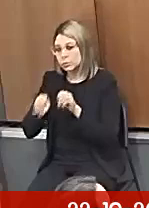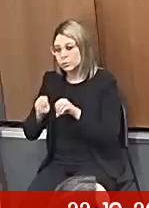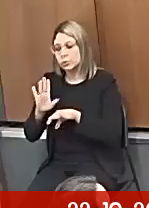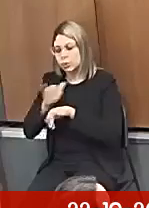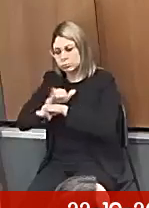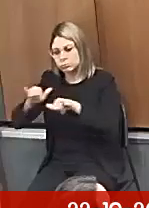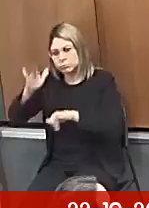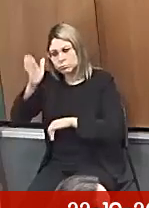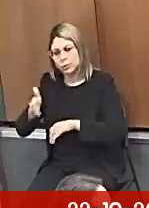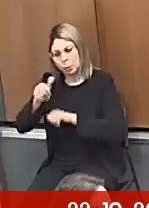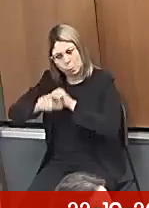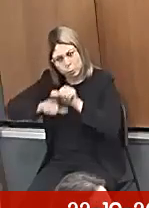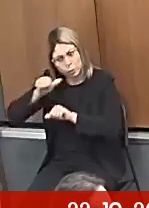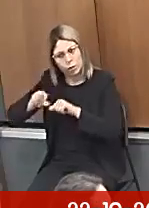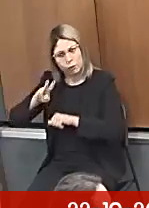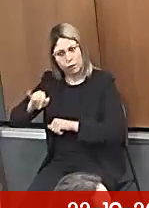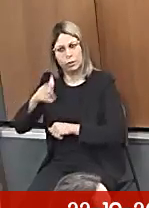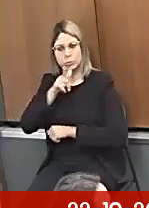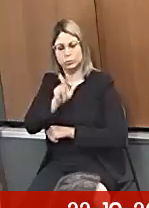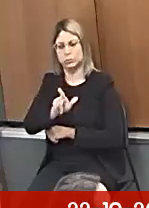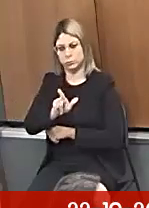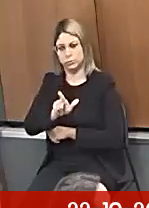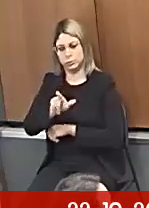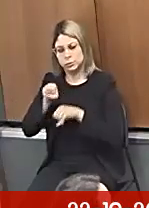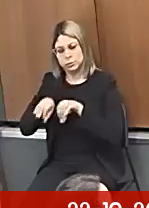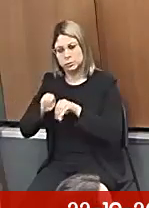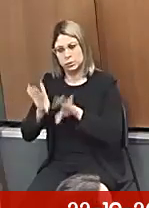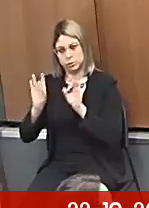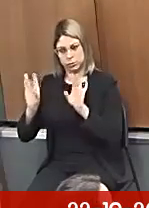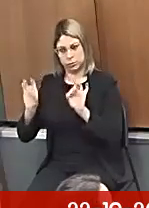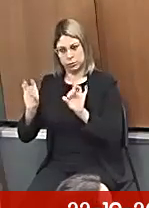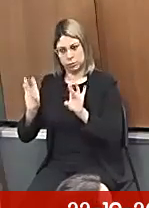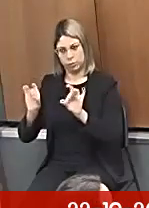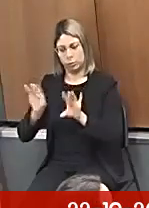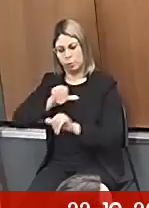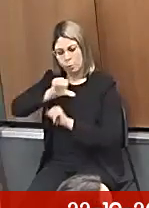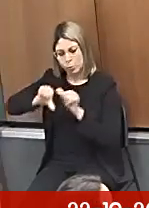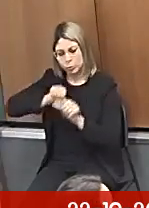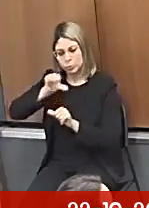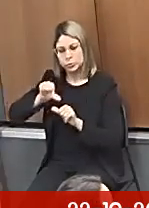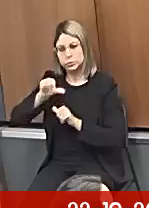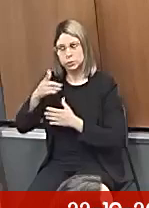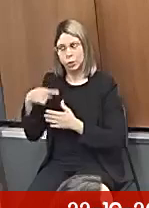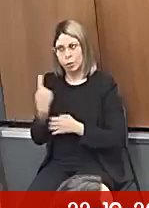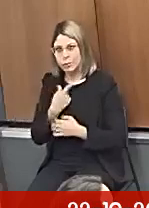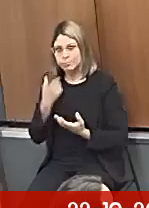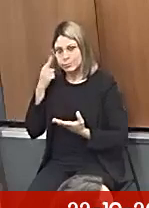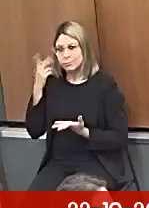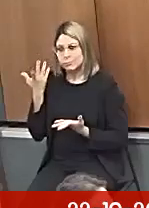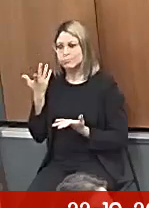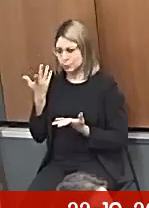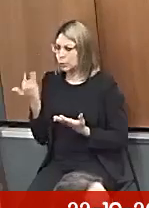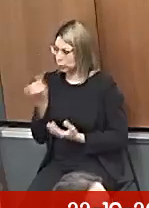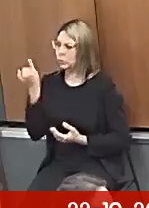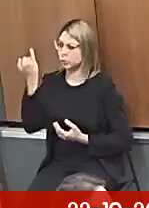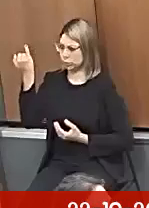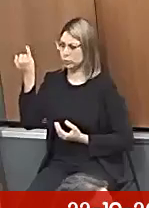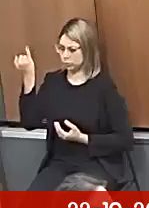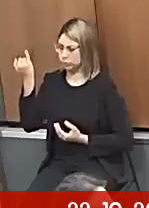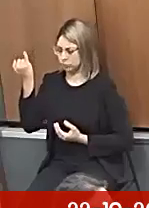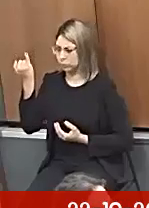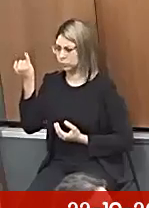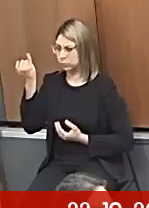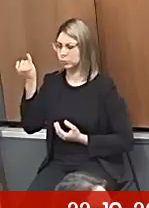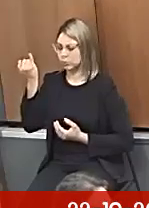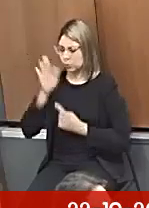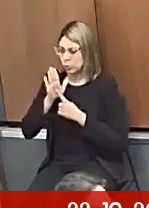anunciou muitas mudanças na educação especial, mudanças, do nosso ponto de vista, significativas, que